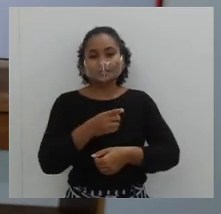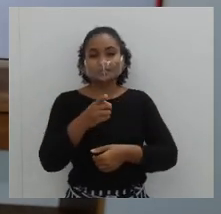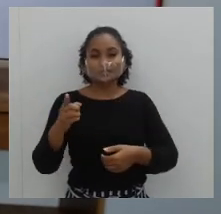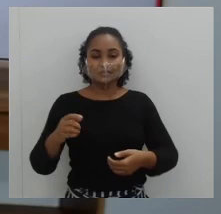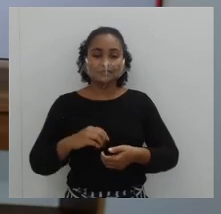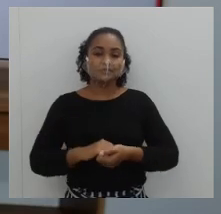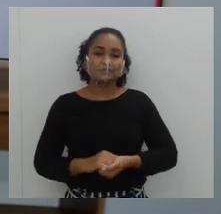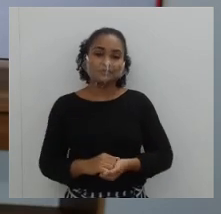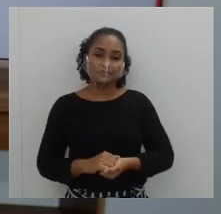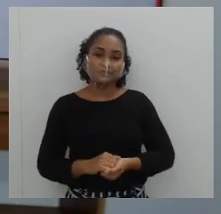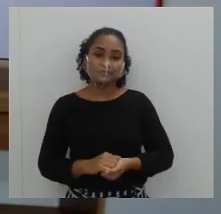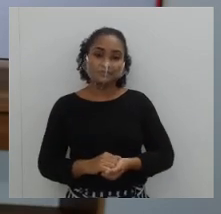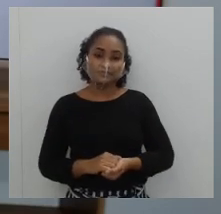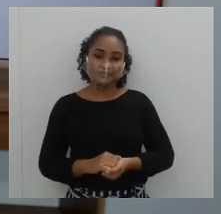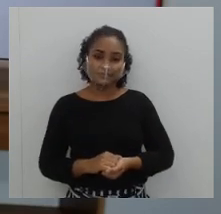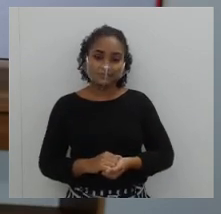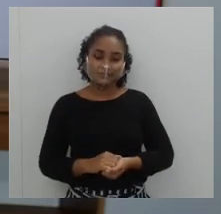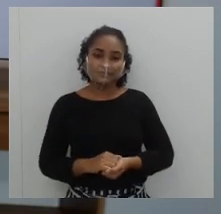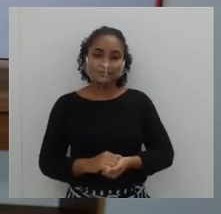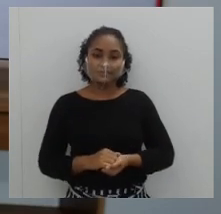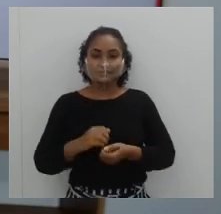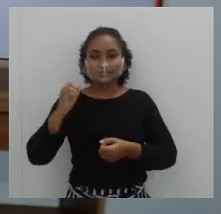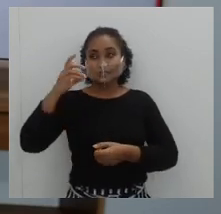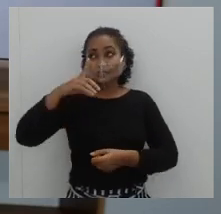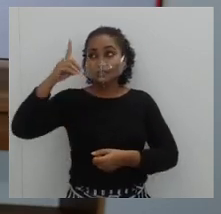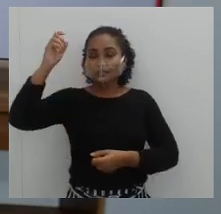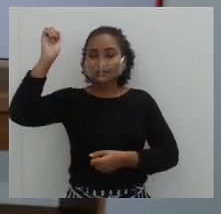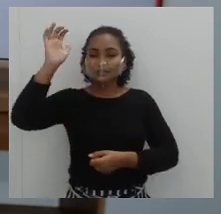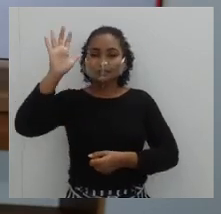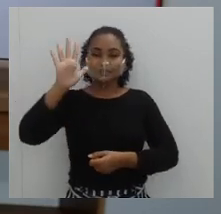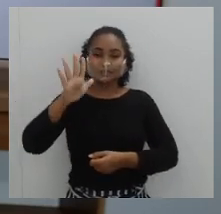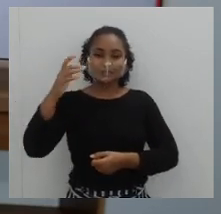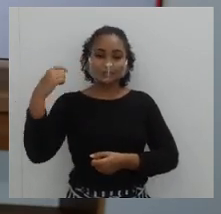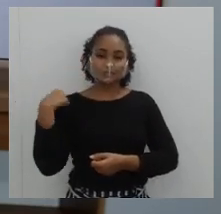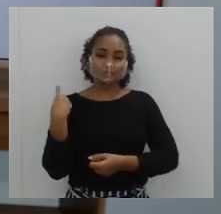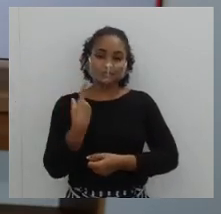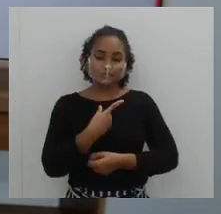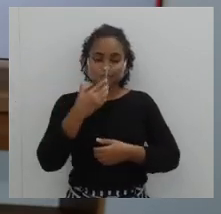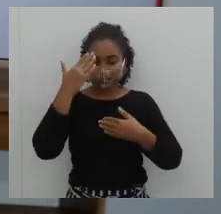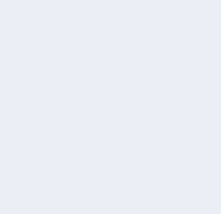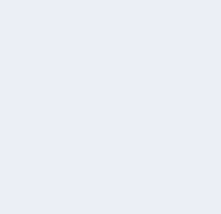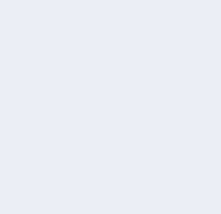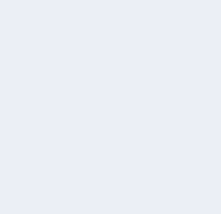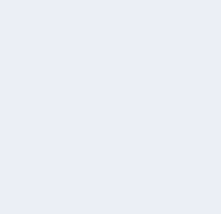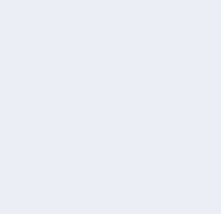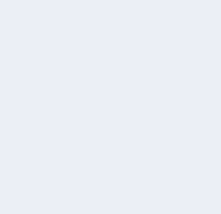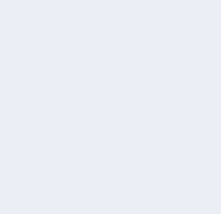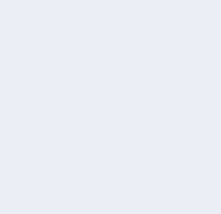vocês e que Deus abençoe a todos nós. E muito obrigado.